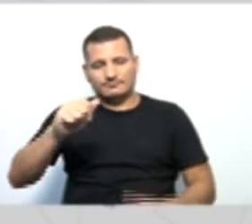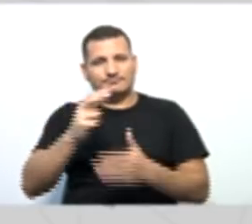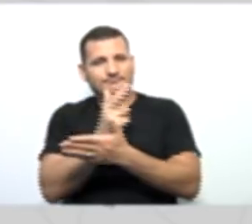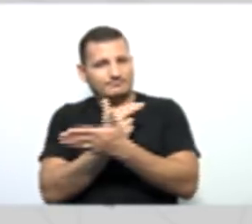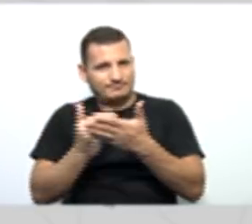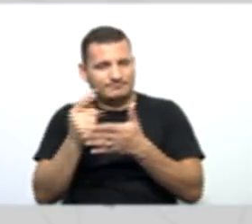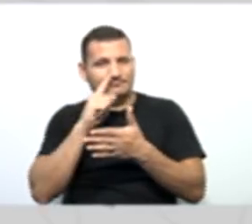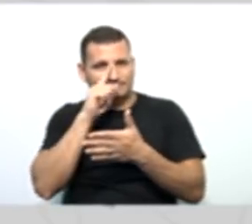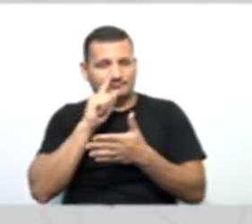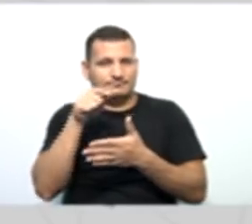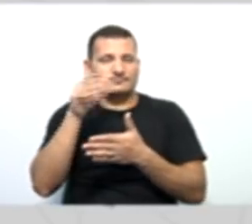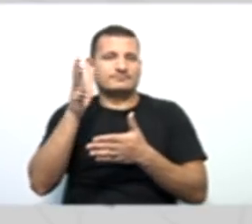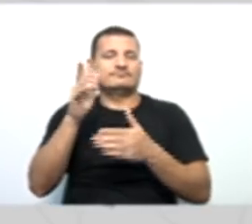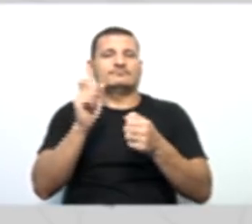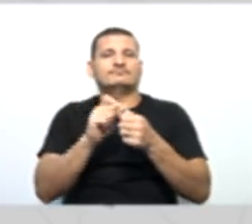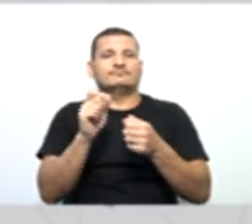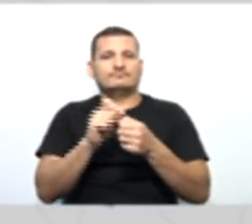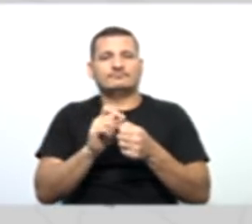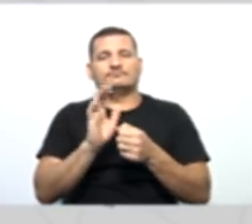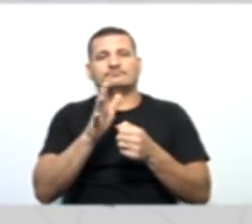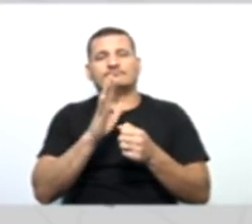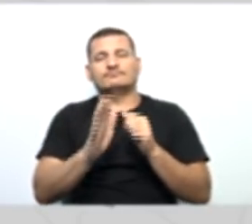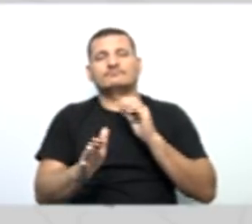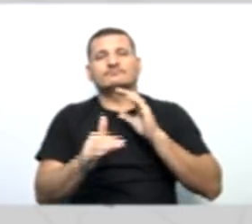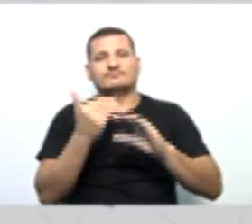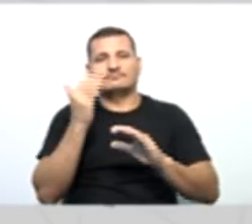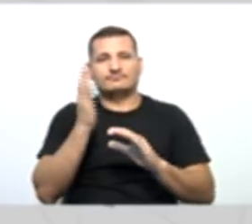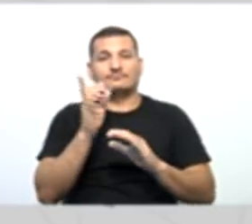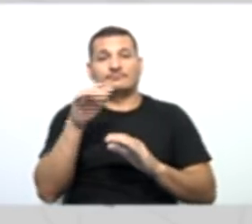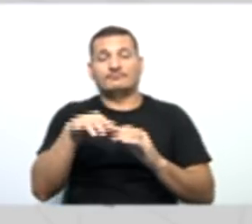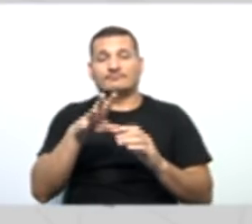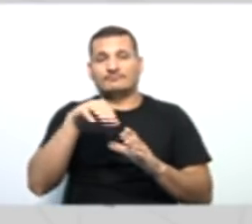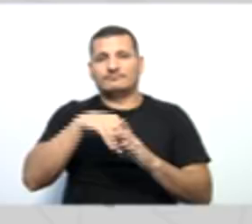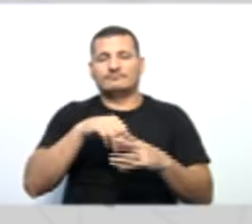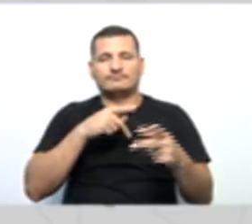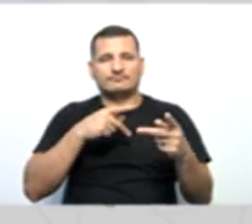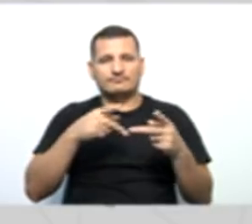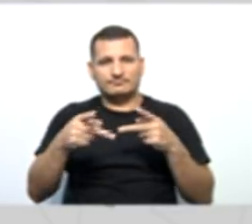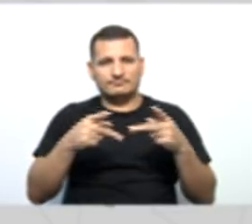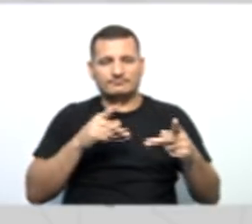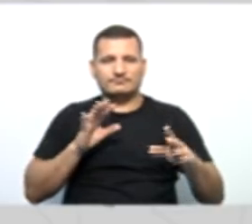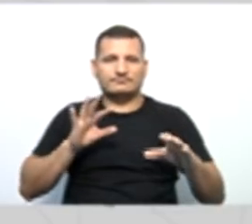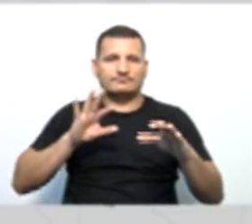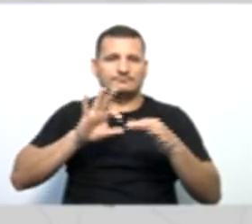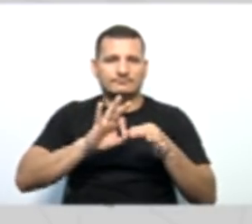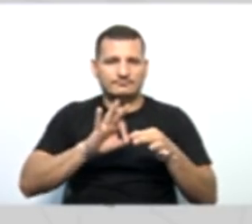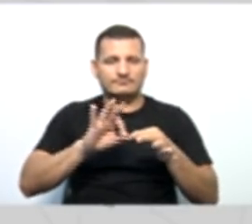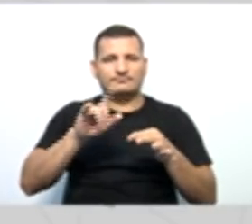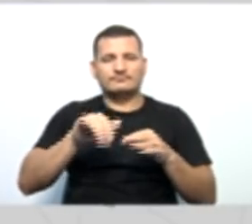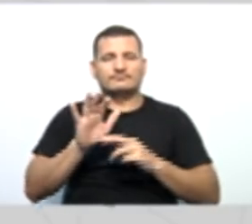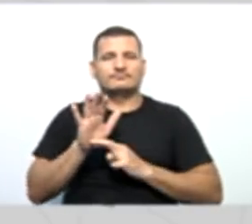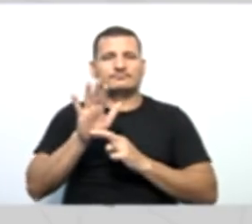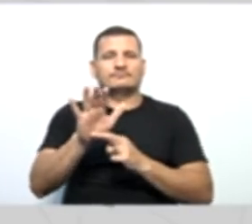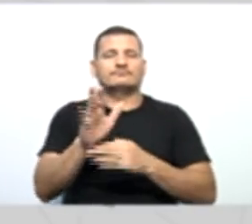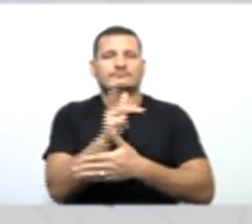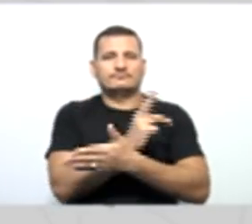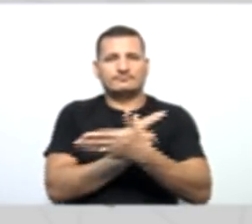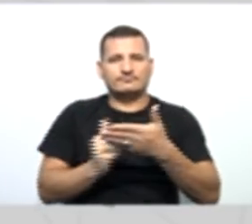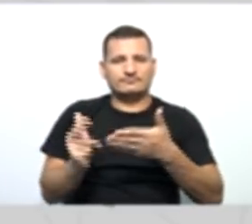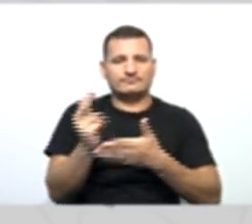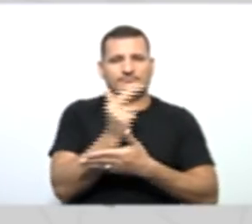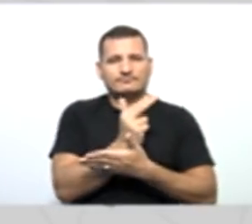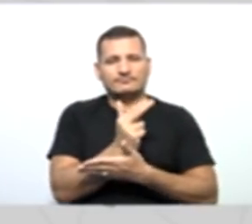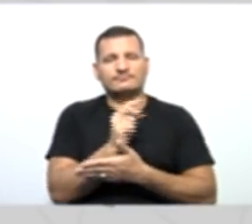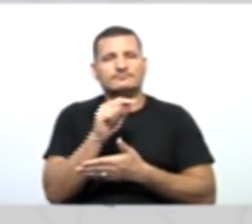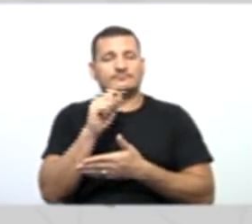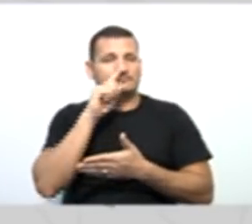fez, não é? Já está encaminhando aí, ele faz parte do nosso projeto integrador, é a representação gráfica do reconhecimento